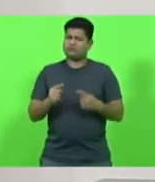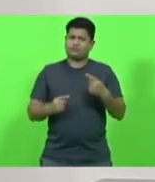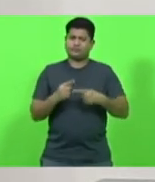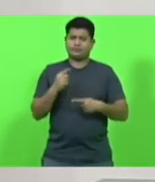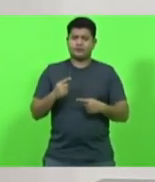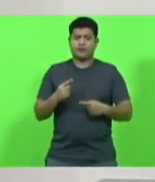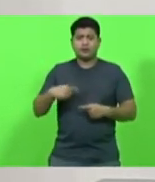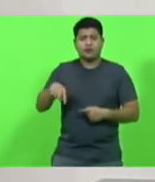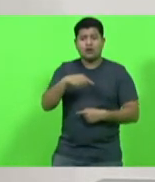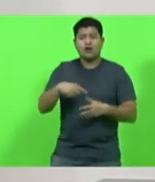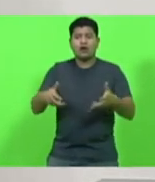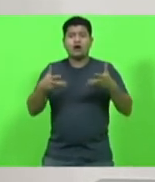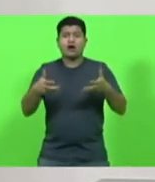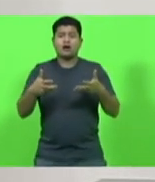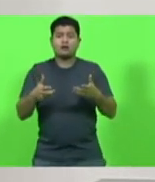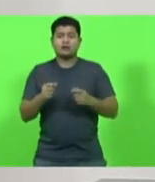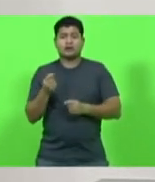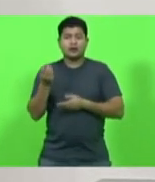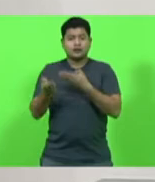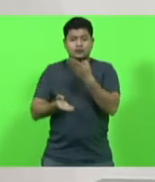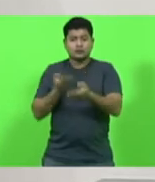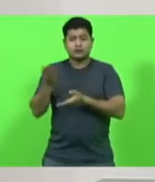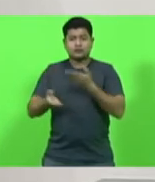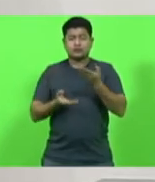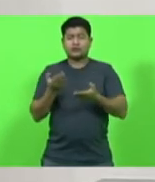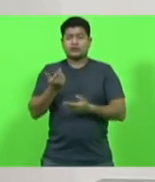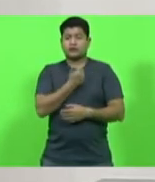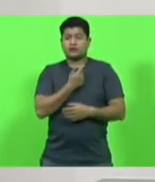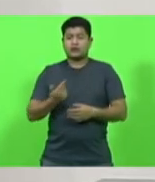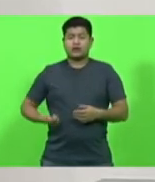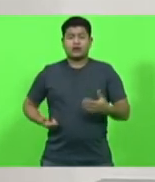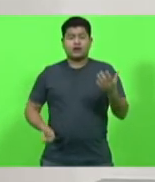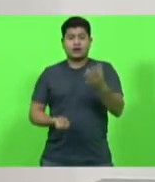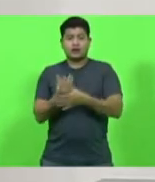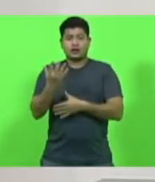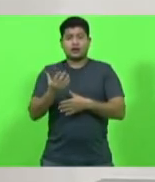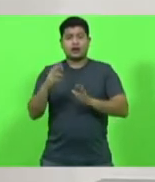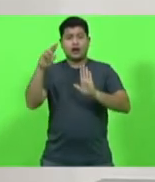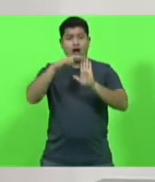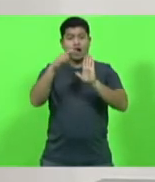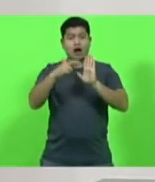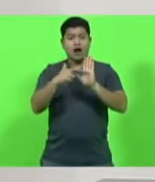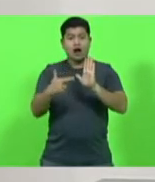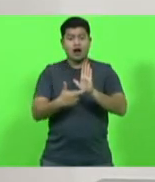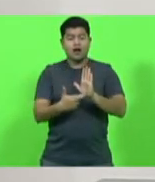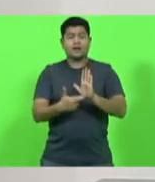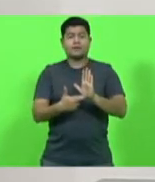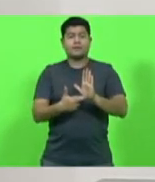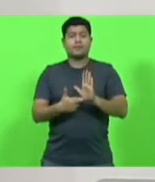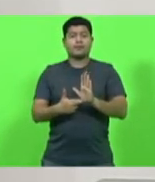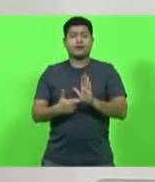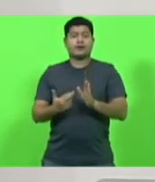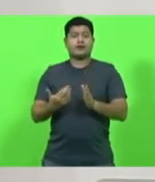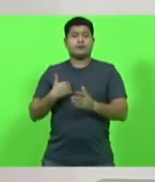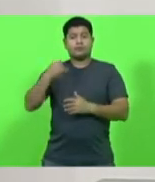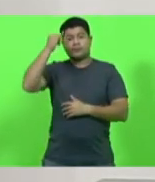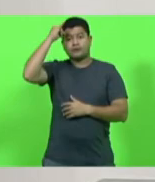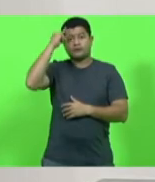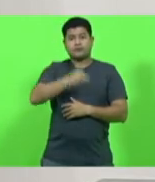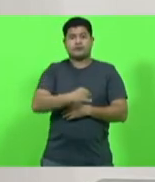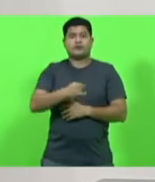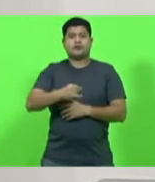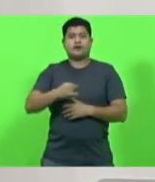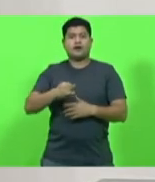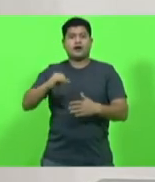o governo a criar regramentos que não permitam mais que essas injustiças aconteçam, porque